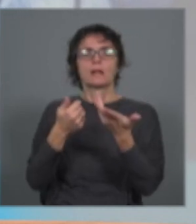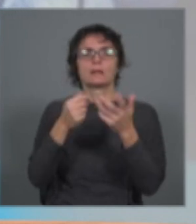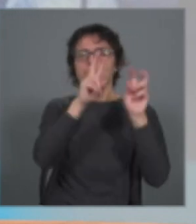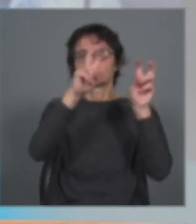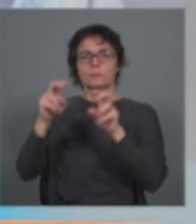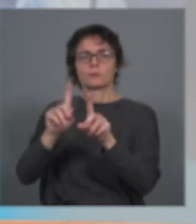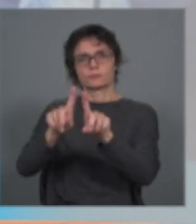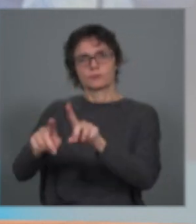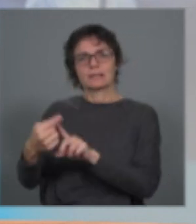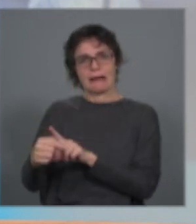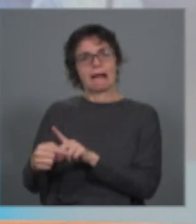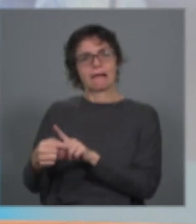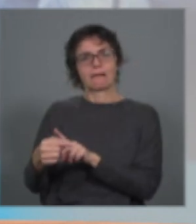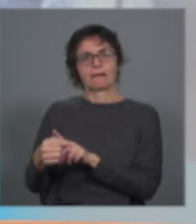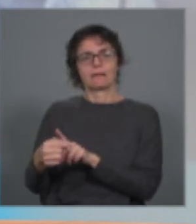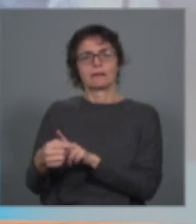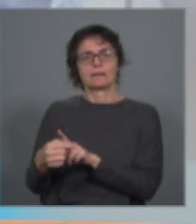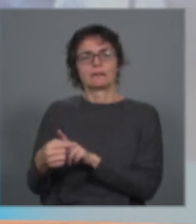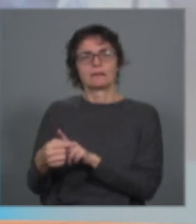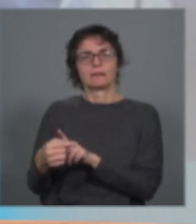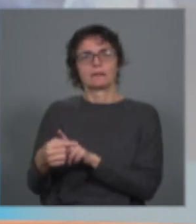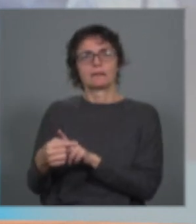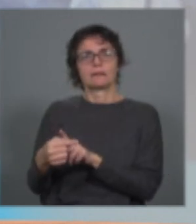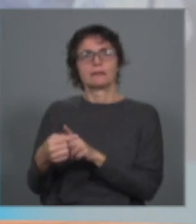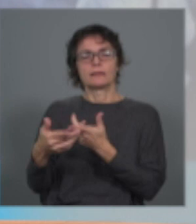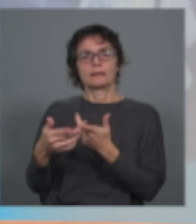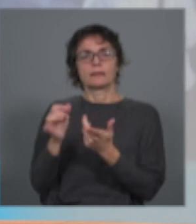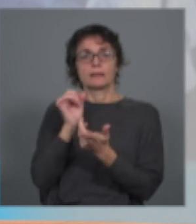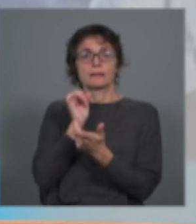É possível inverter esse tipo